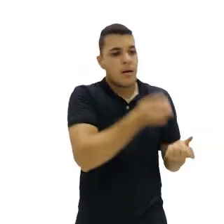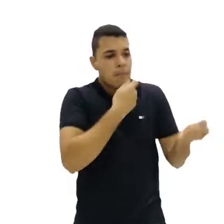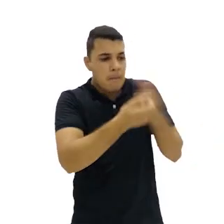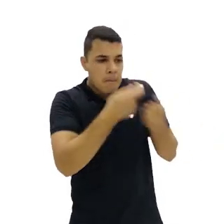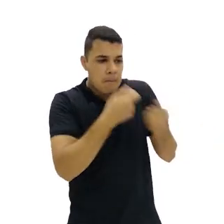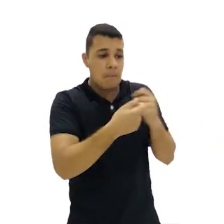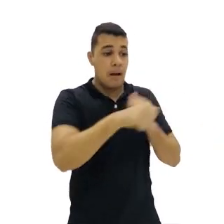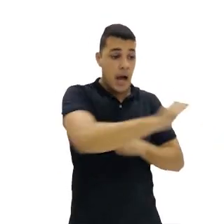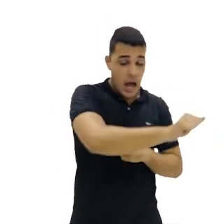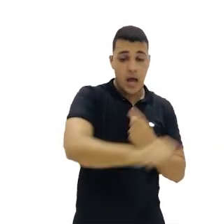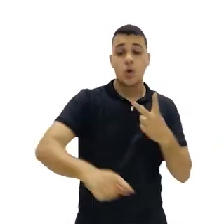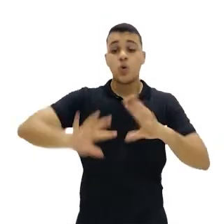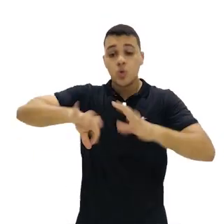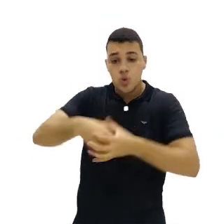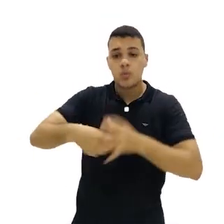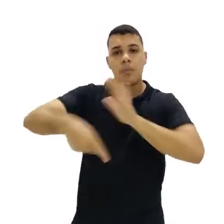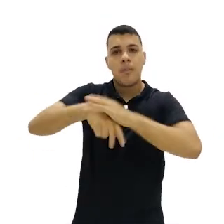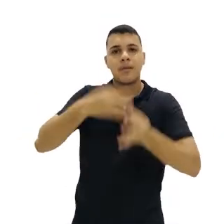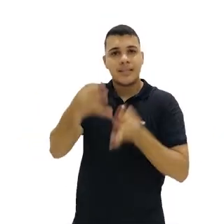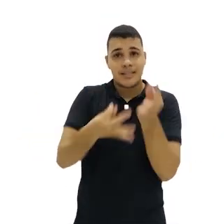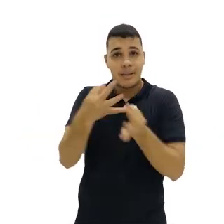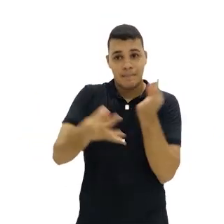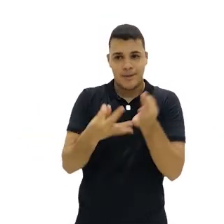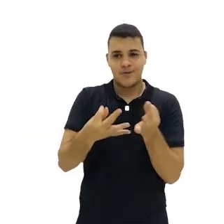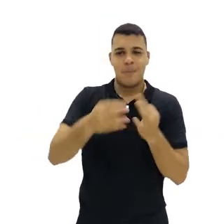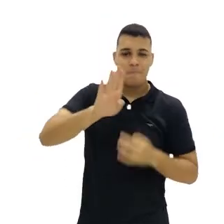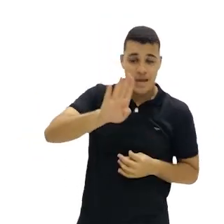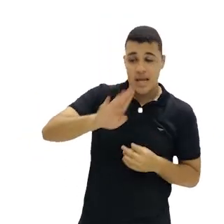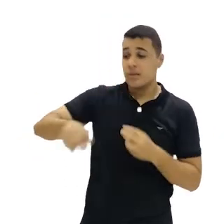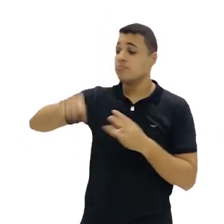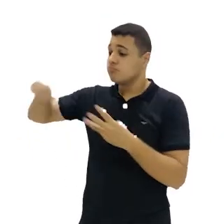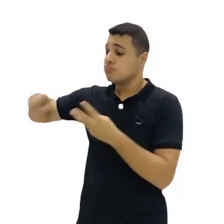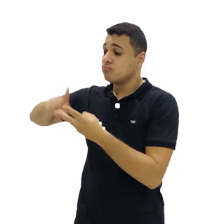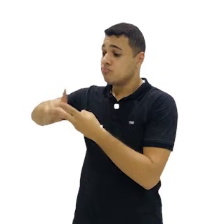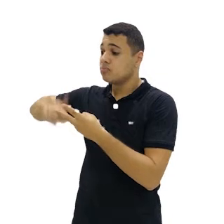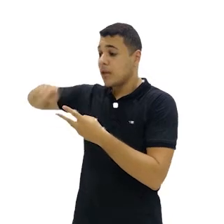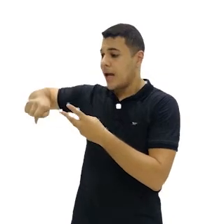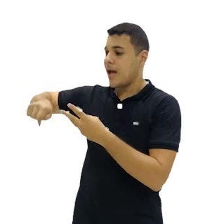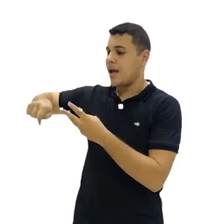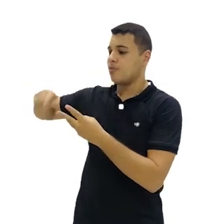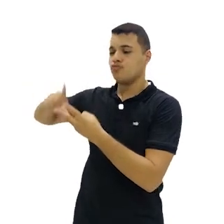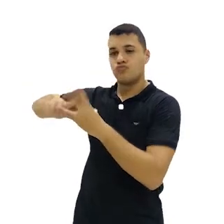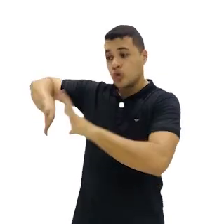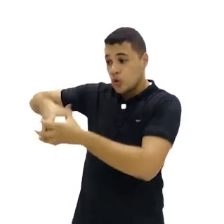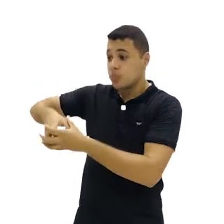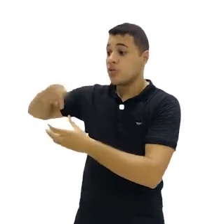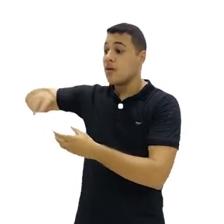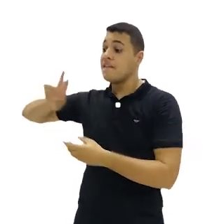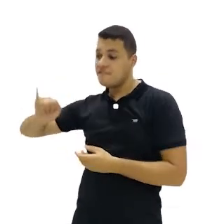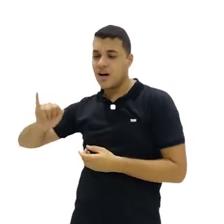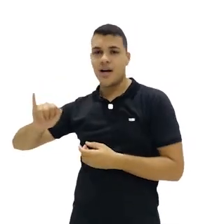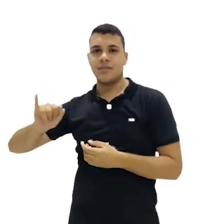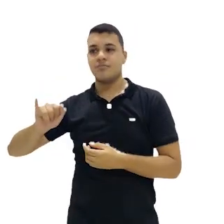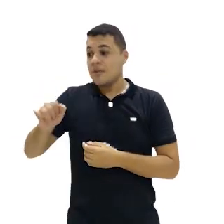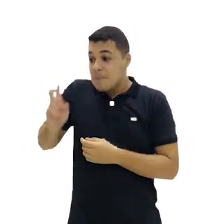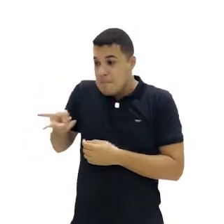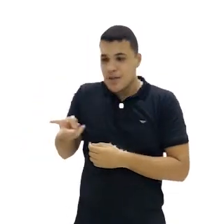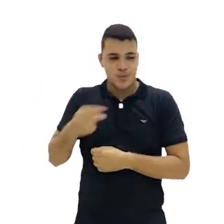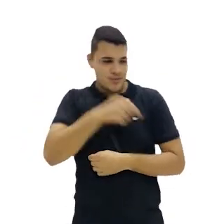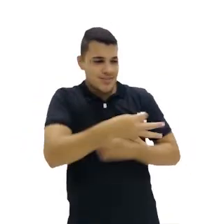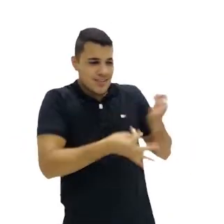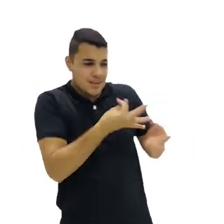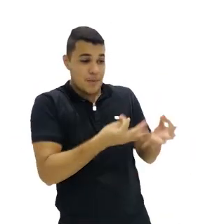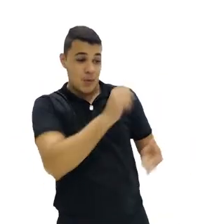recebem tratamento A adicionado ao tratamento B, podendo ou não haver um 4º grupo de placebo,